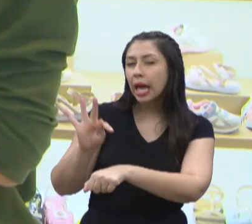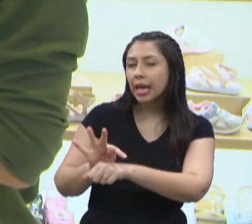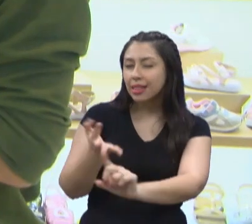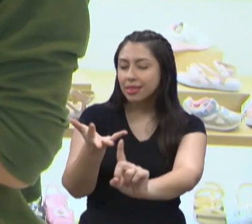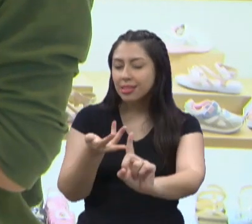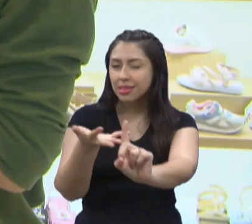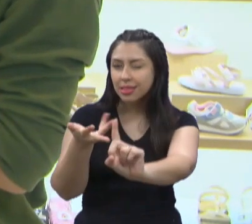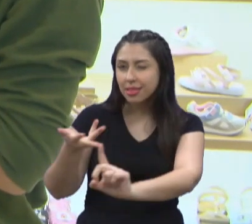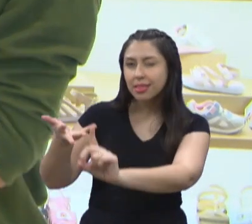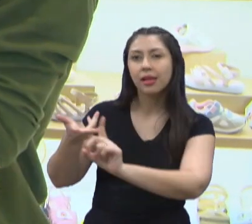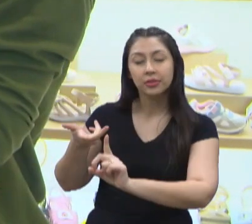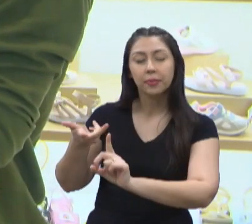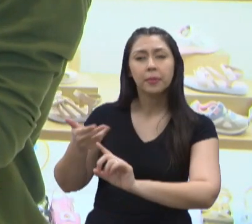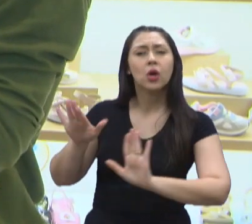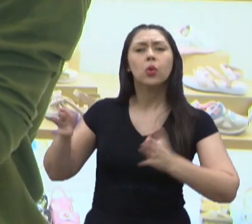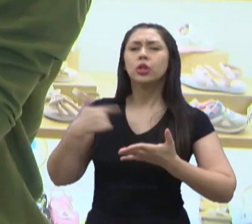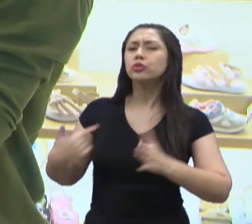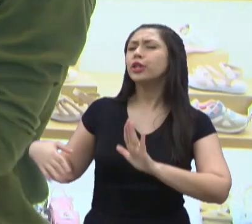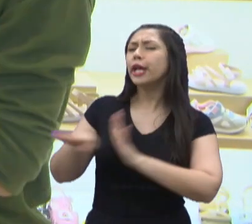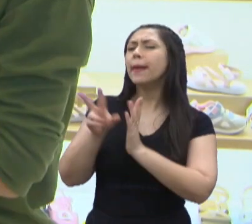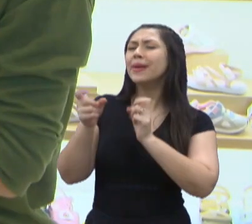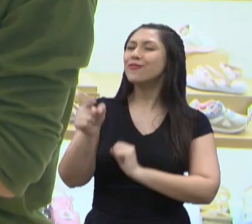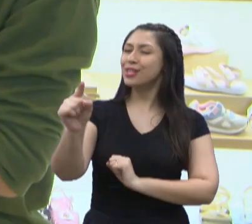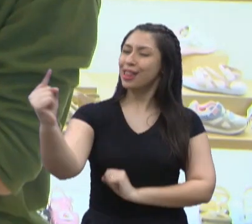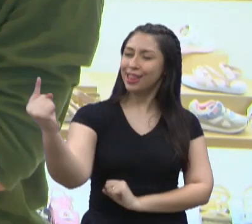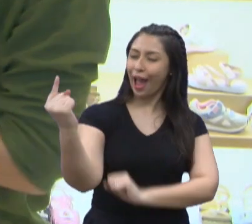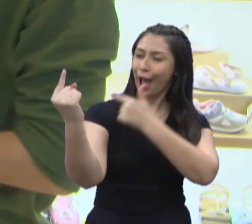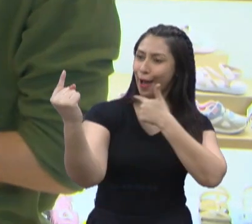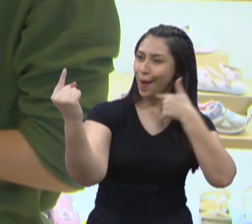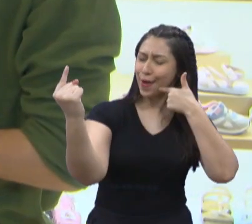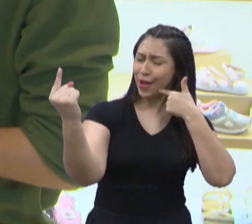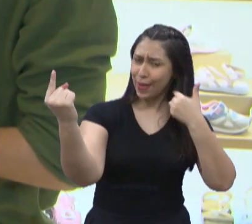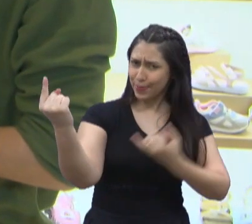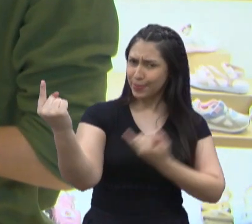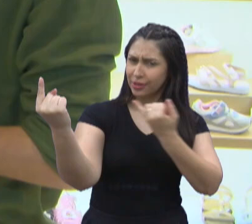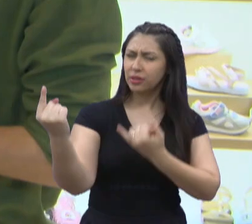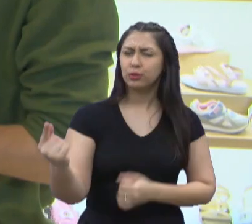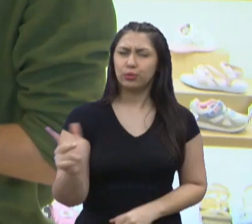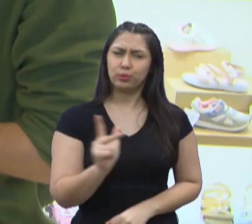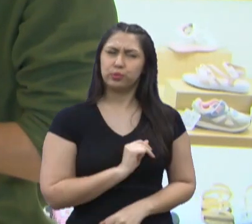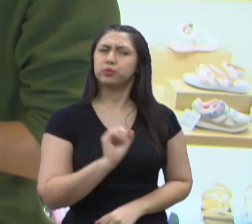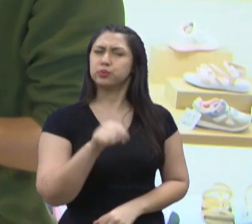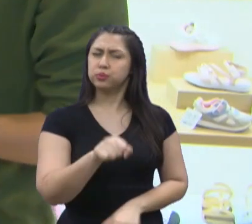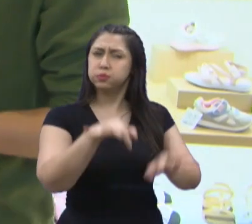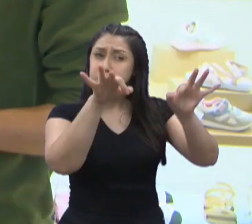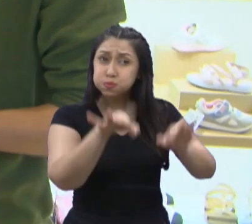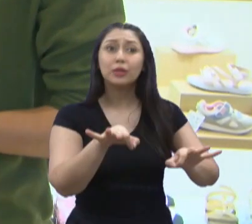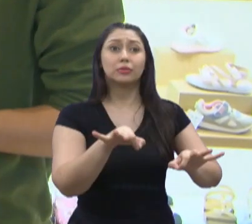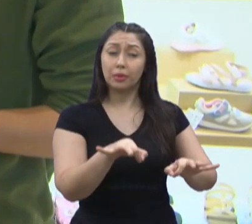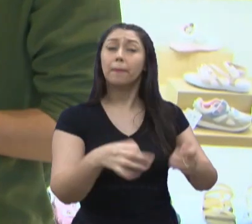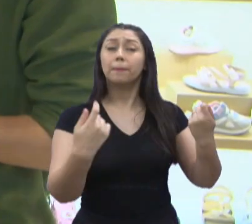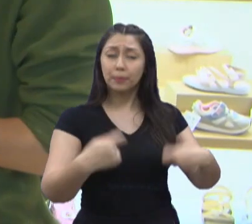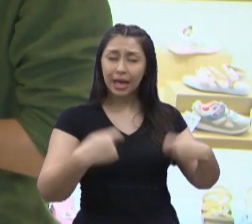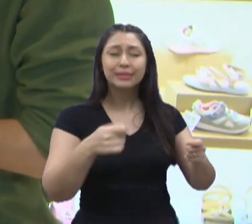na loja, eu logo percebi que você me recebeu com um sorriso. Isso é muito importante? Nossa, com certeza. Isso faz parte do nosso processo, do